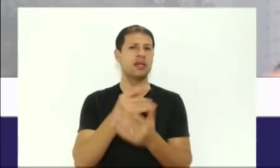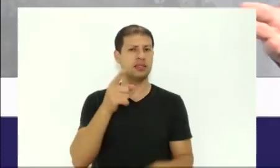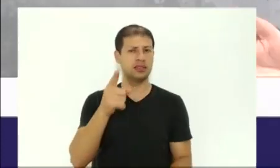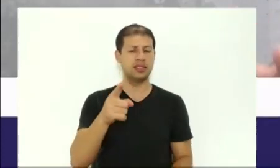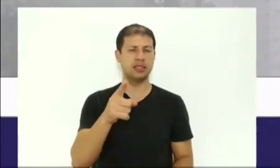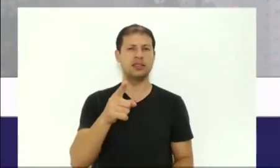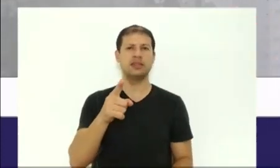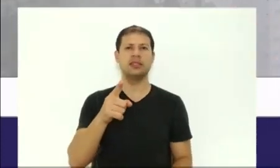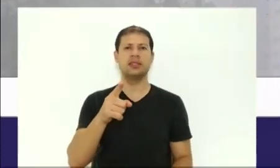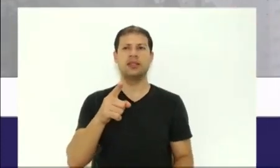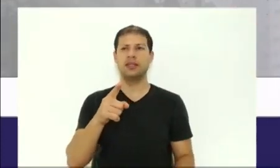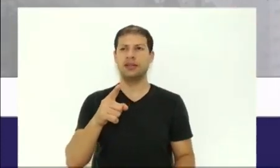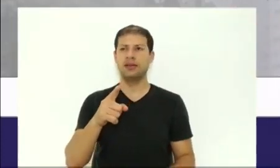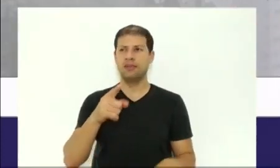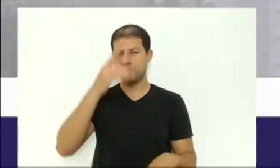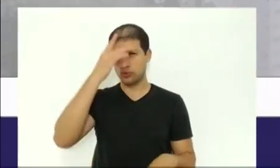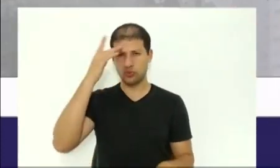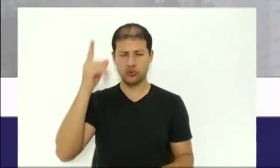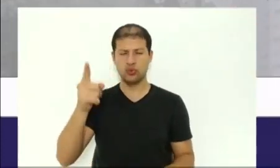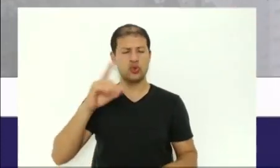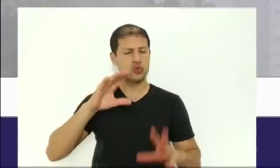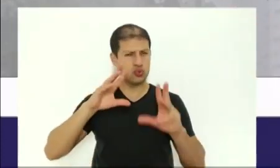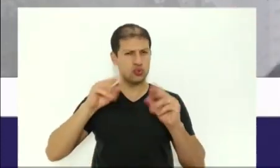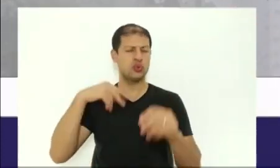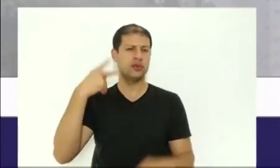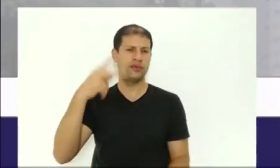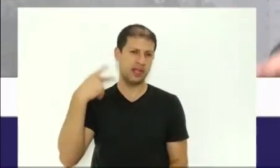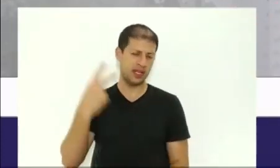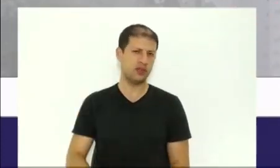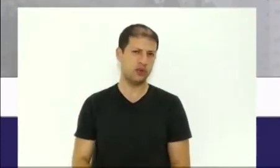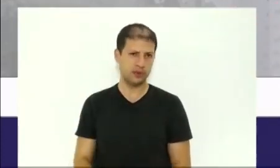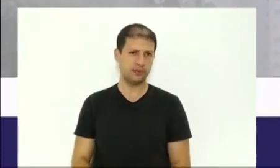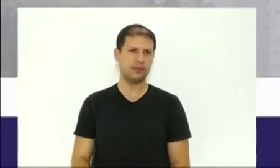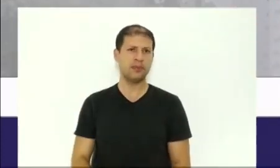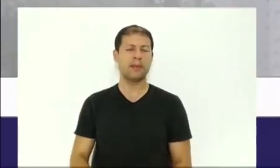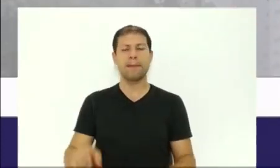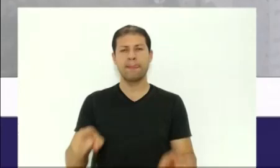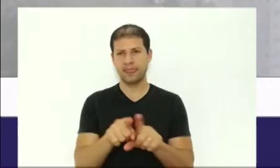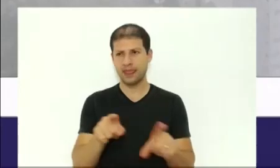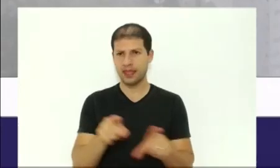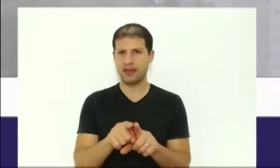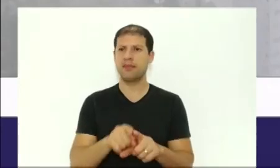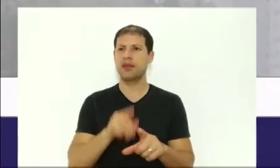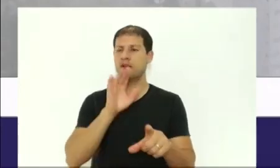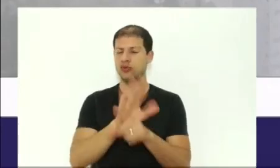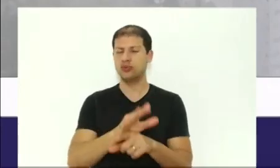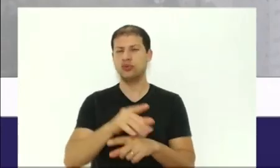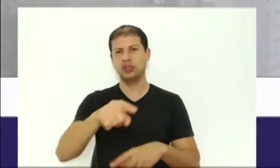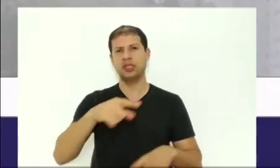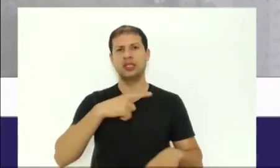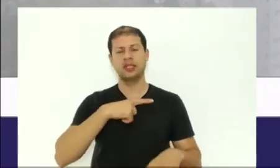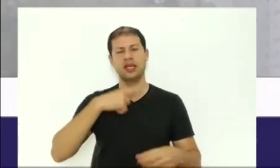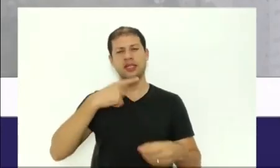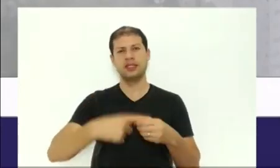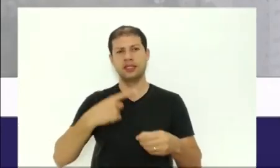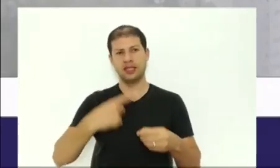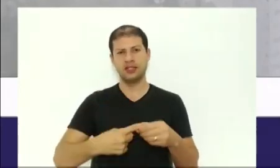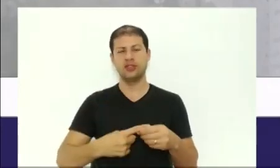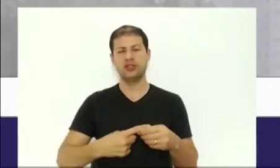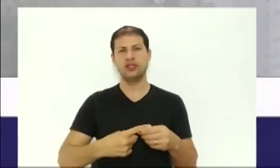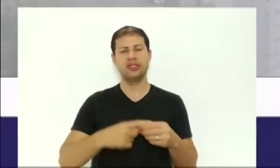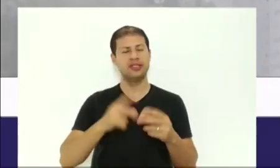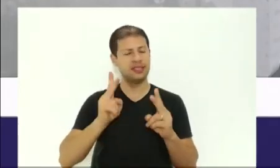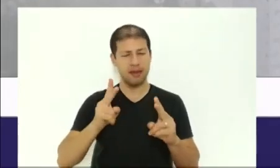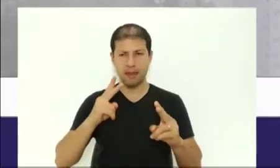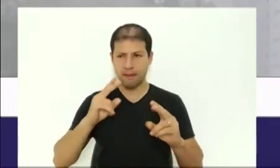públicos, evidentemente, todos os vereadores, que também dão a sua contribuição para que nós tenhamos uma cidade sempre melhor para todos